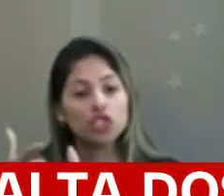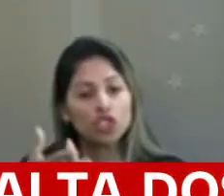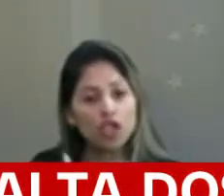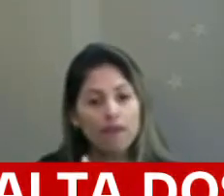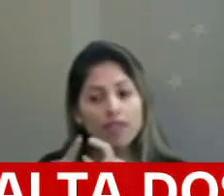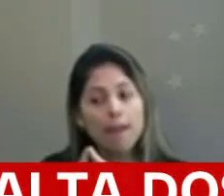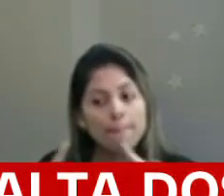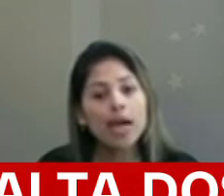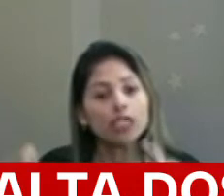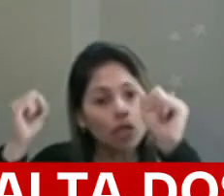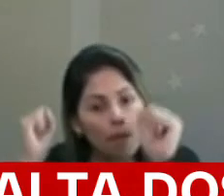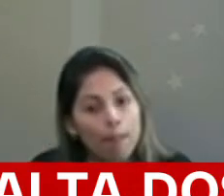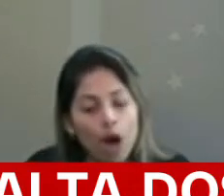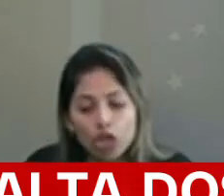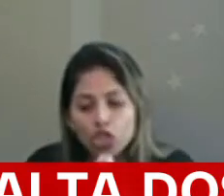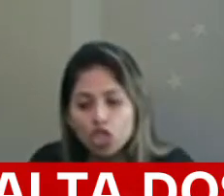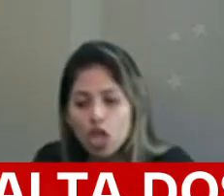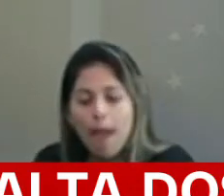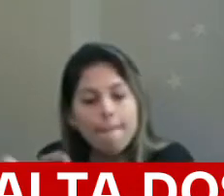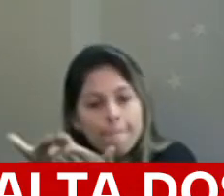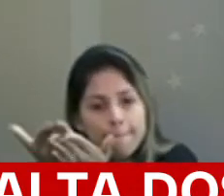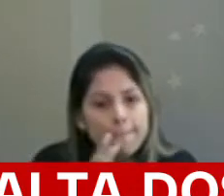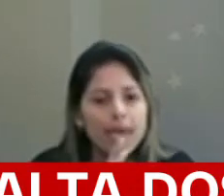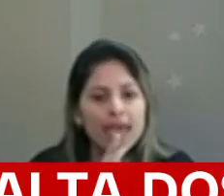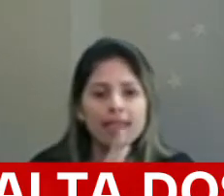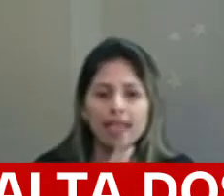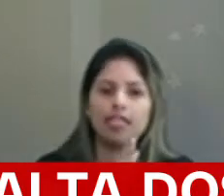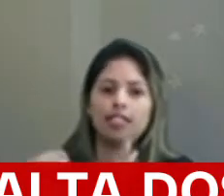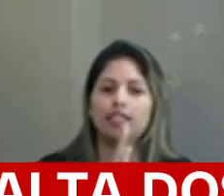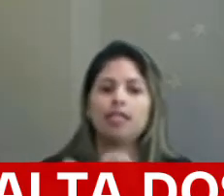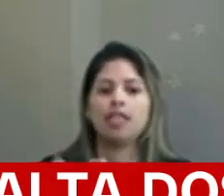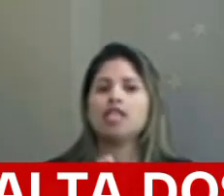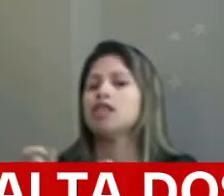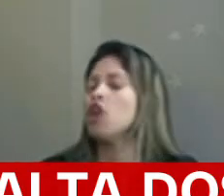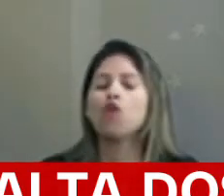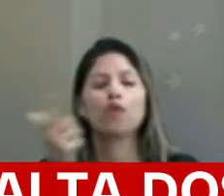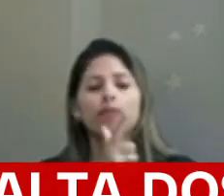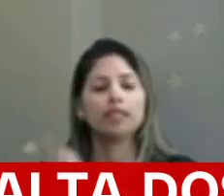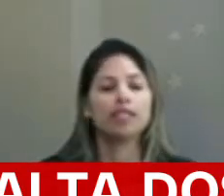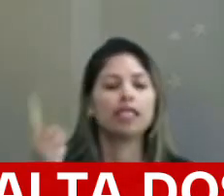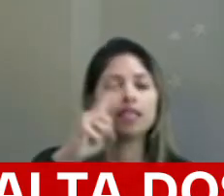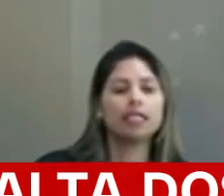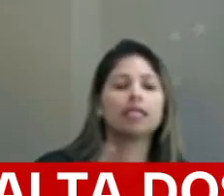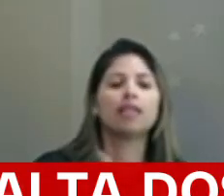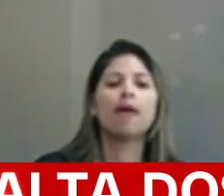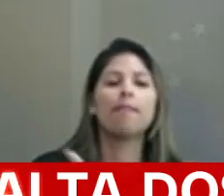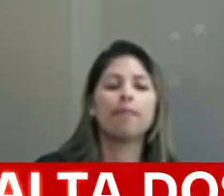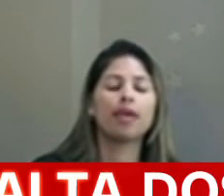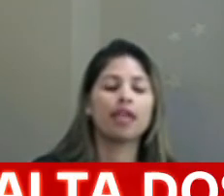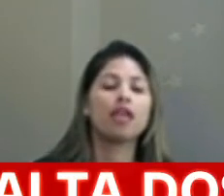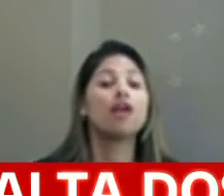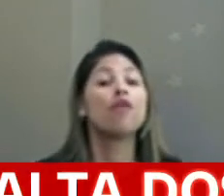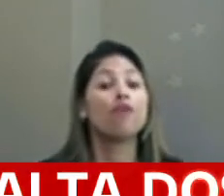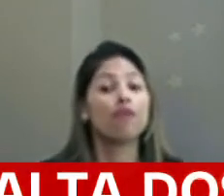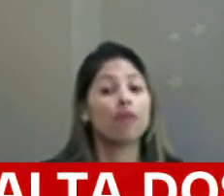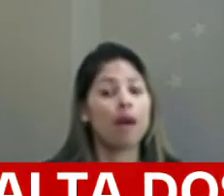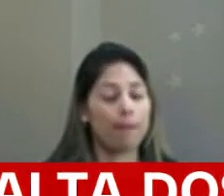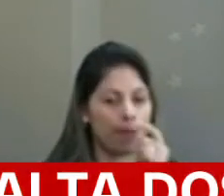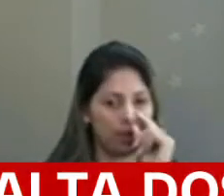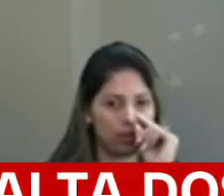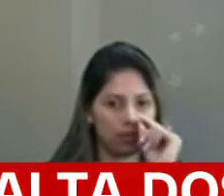que poderão perder receitas, esses não seriam recompensados, não teria a sua compensação.